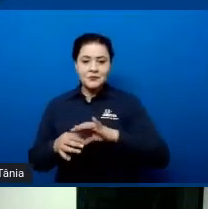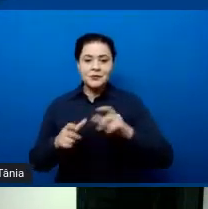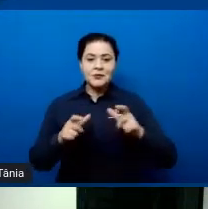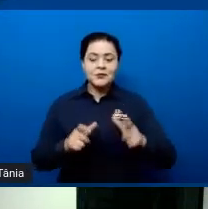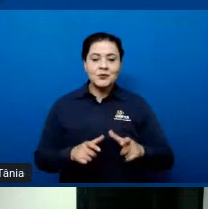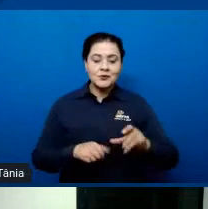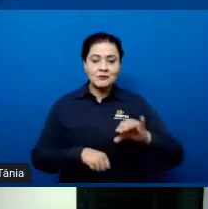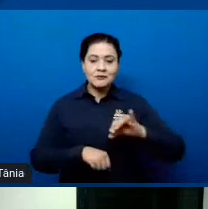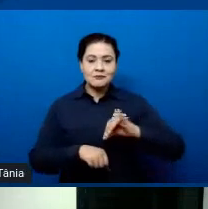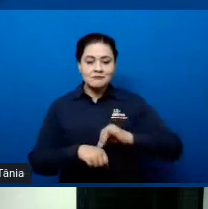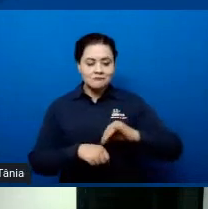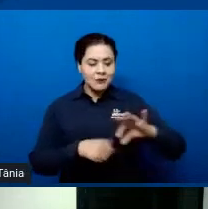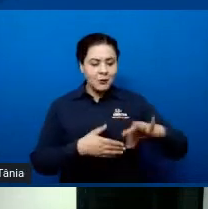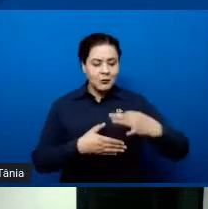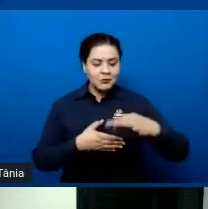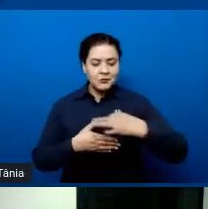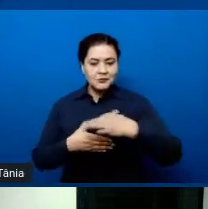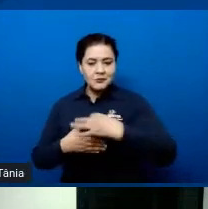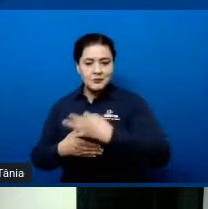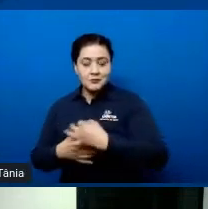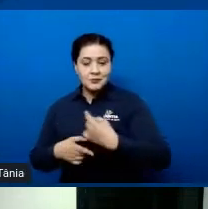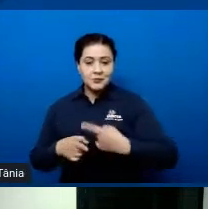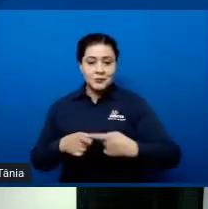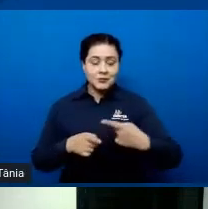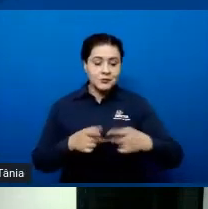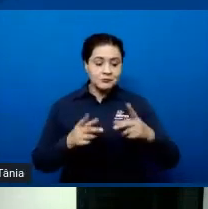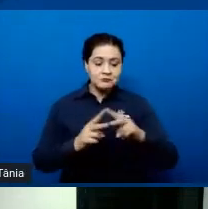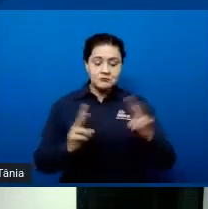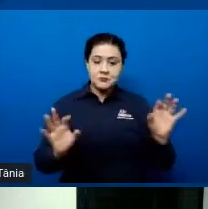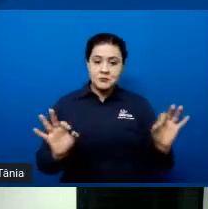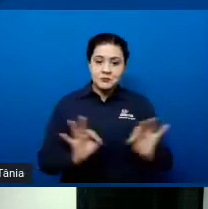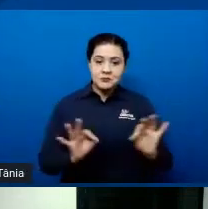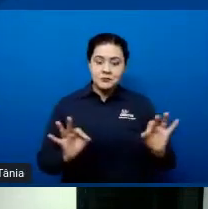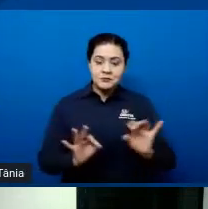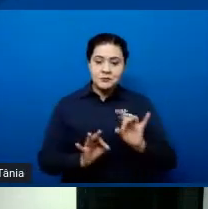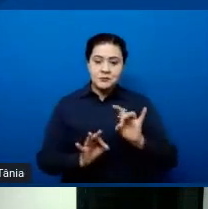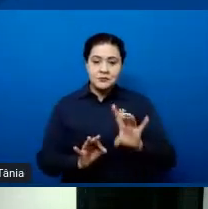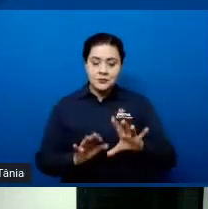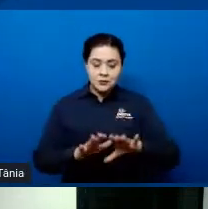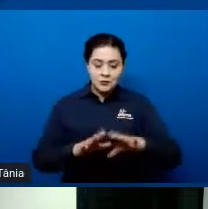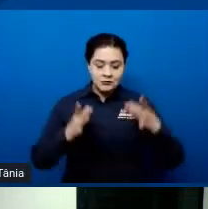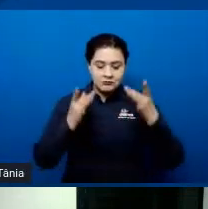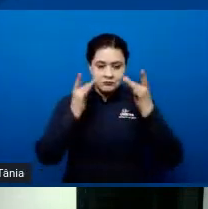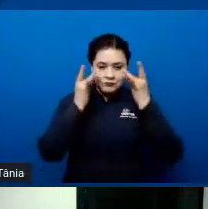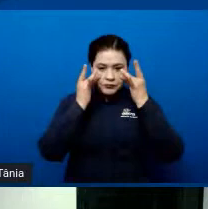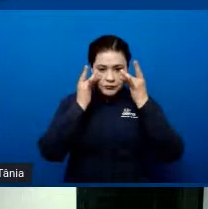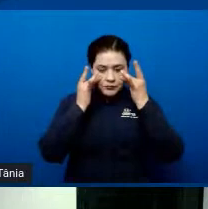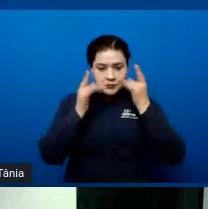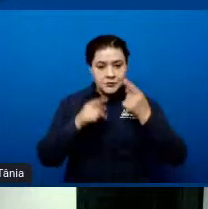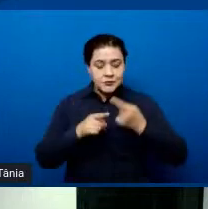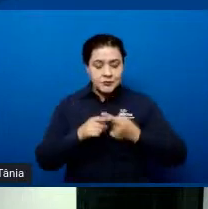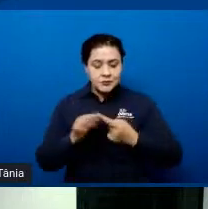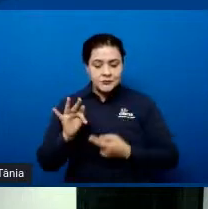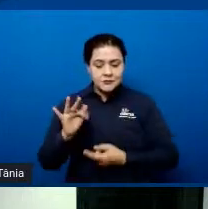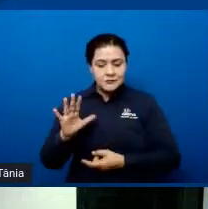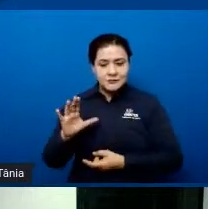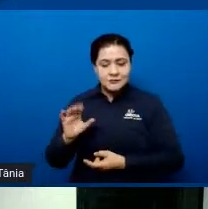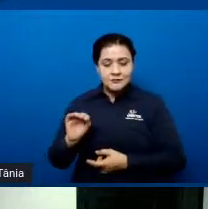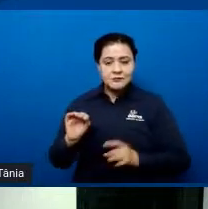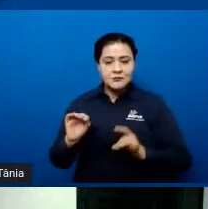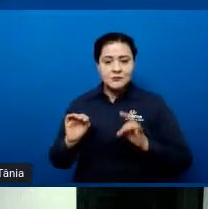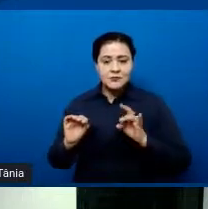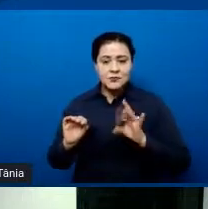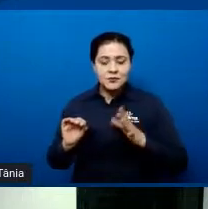é um ambiente virtual, ele é um ambiente físico. E o virtual é somente o coração. E eles se enxergam e se conversam.